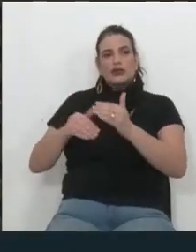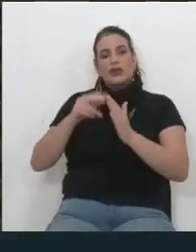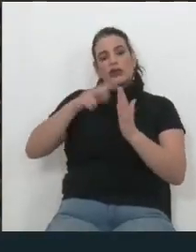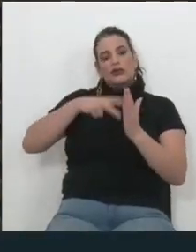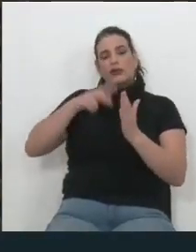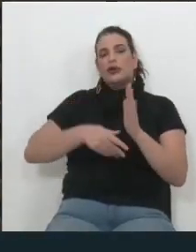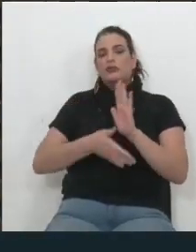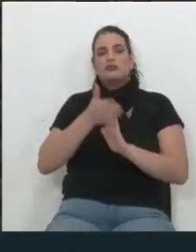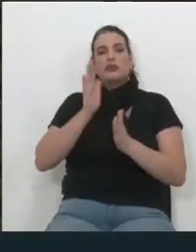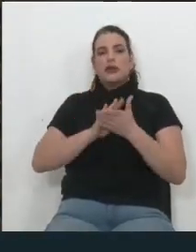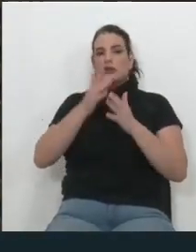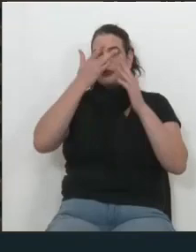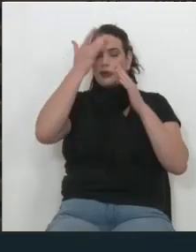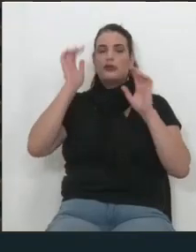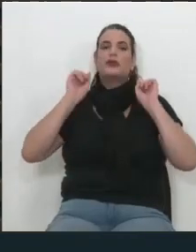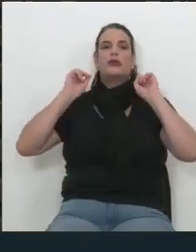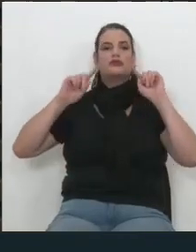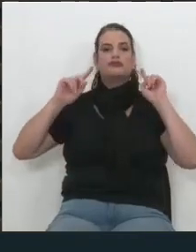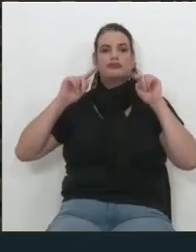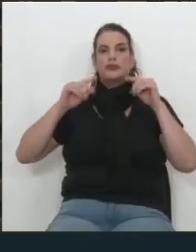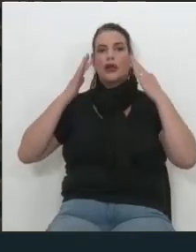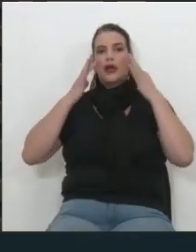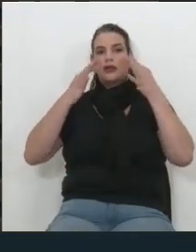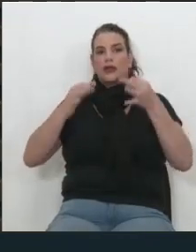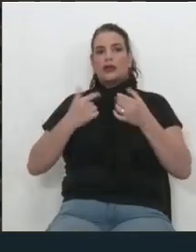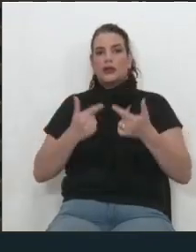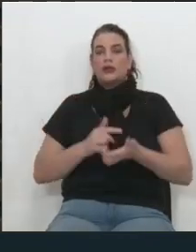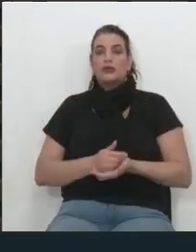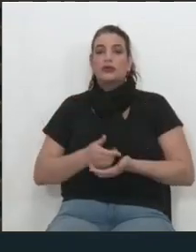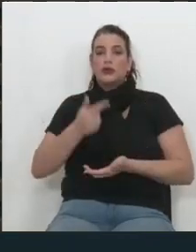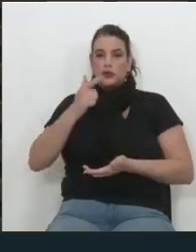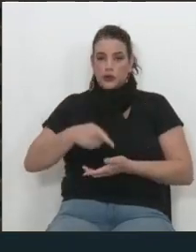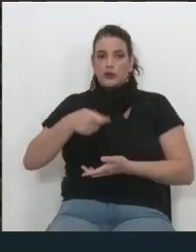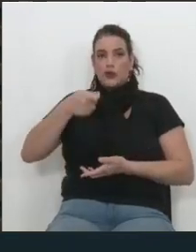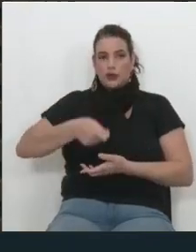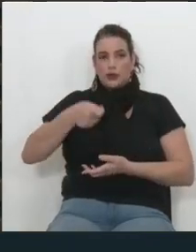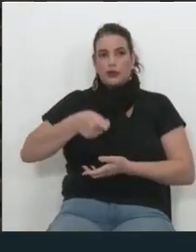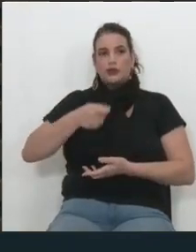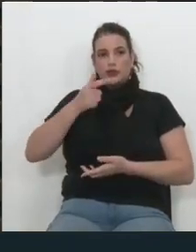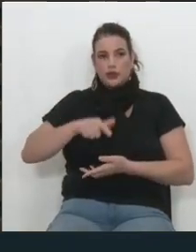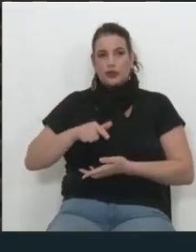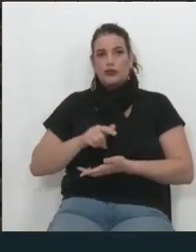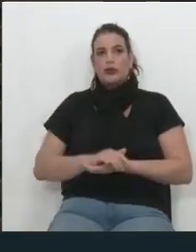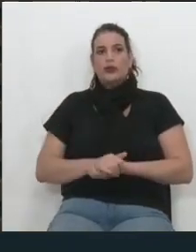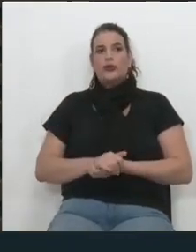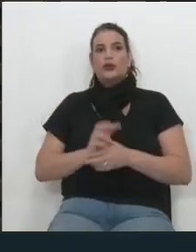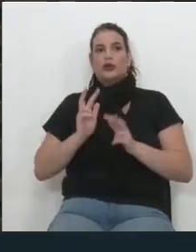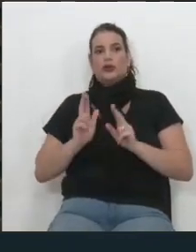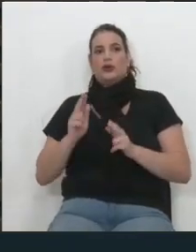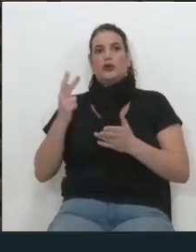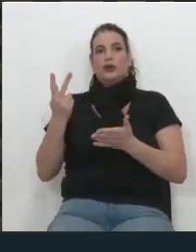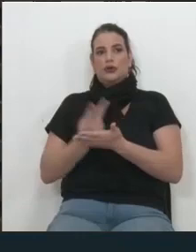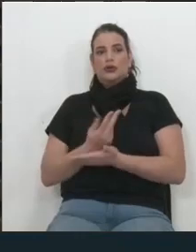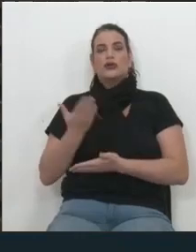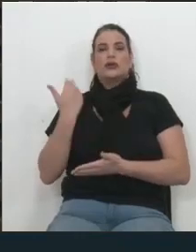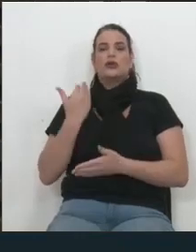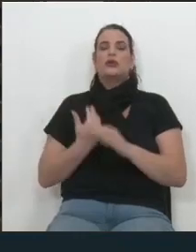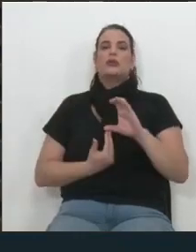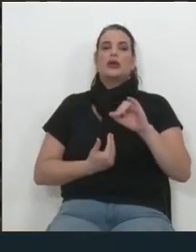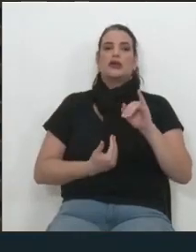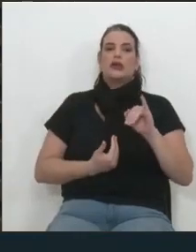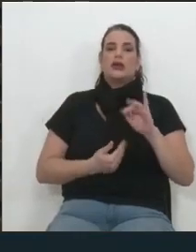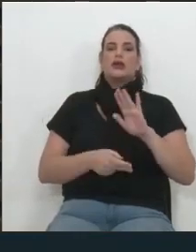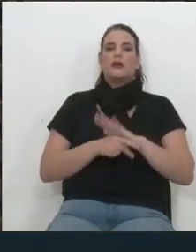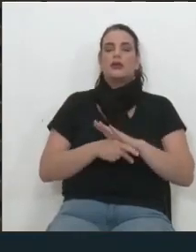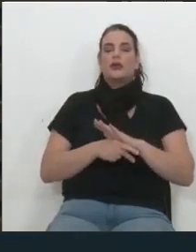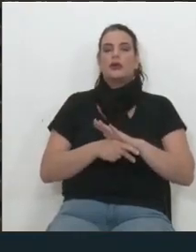está prestando atenção. É algo que eu cobro mais uma vez, como aconteceu também na SEI da vereadora Karina